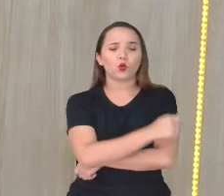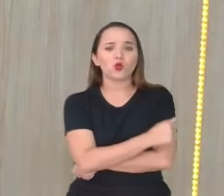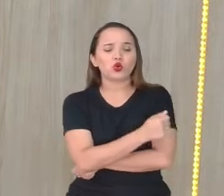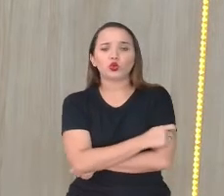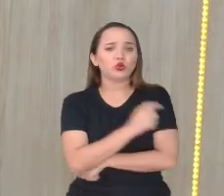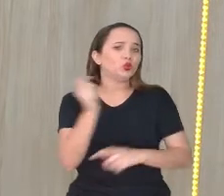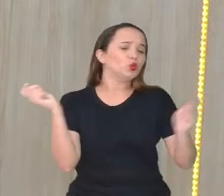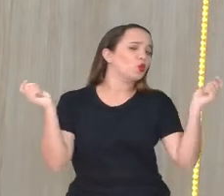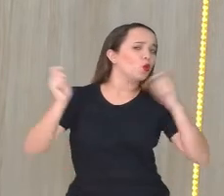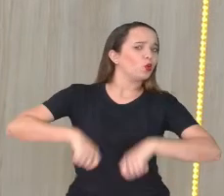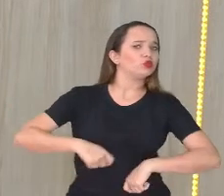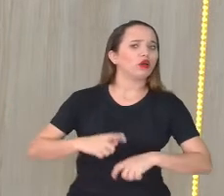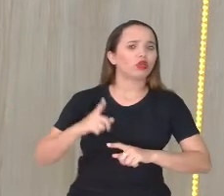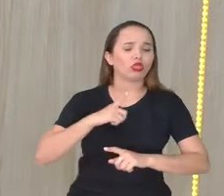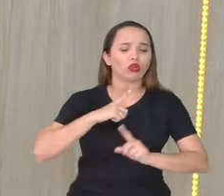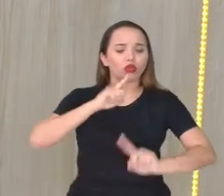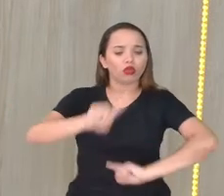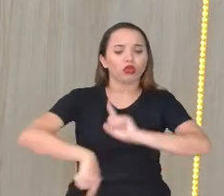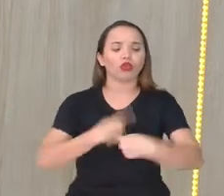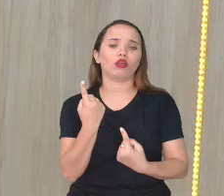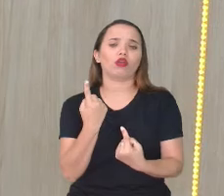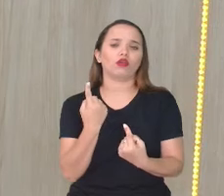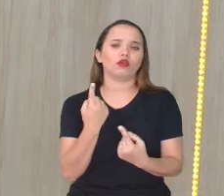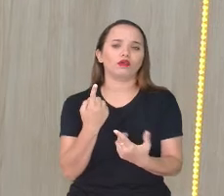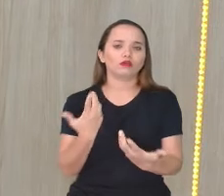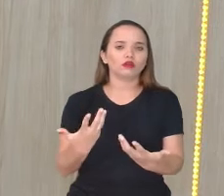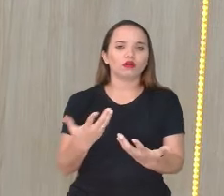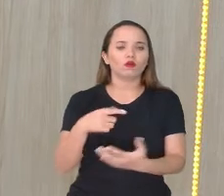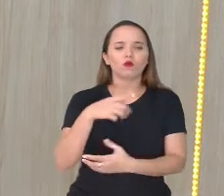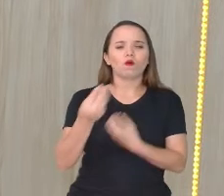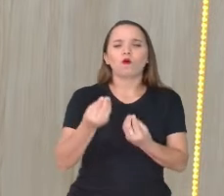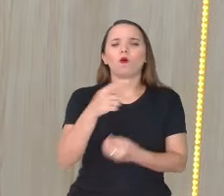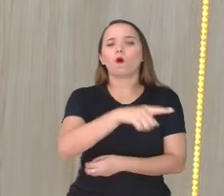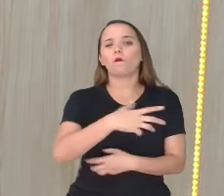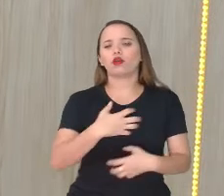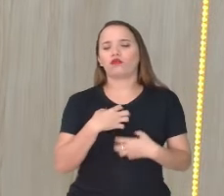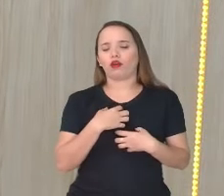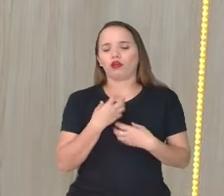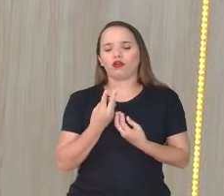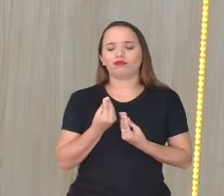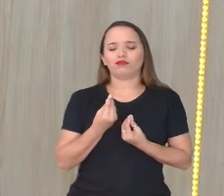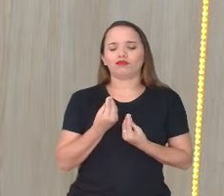garanta esse avanço? Então, como é que vai ficar esse sentimento desse estudante?